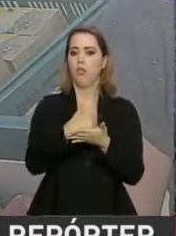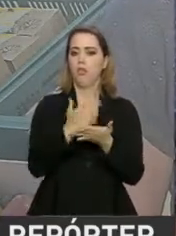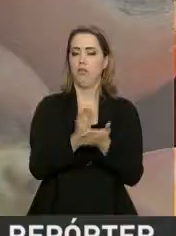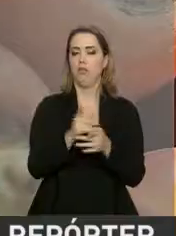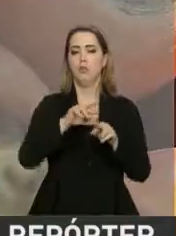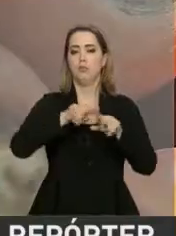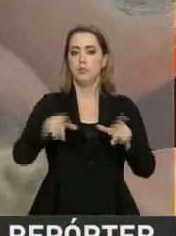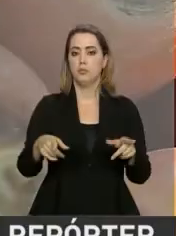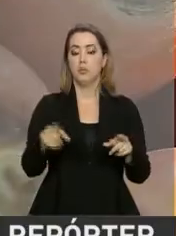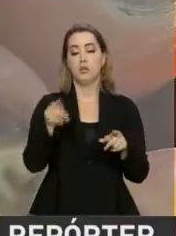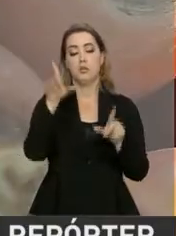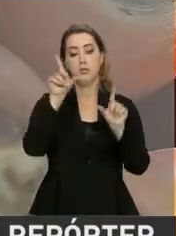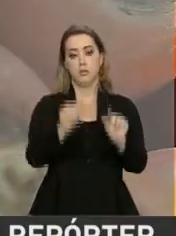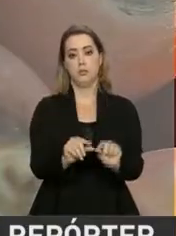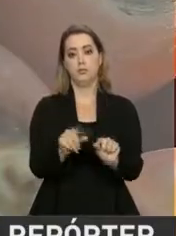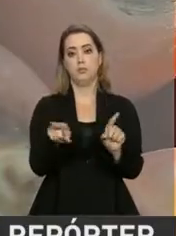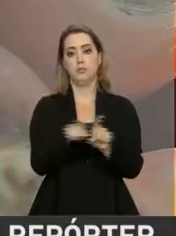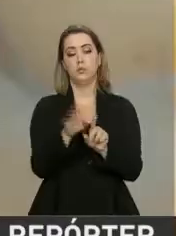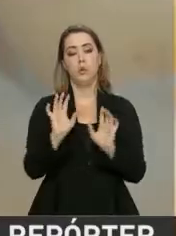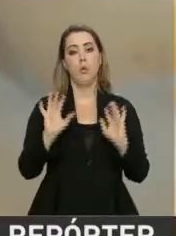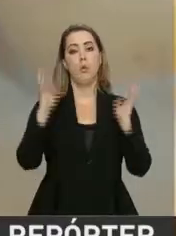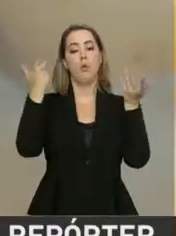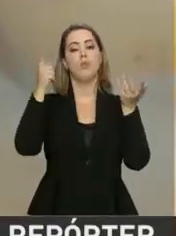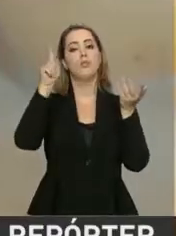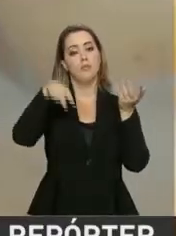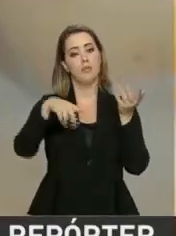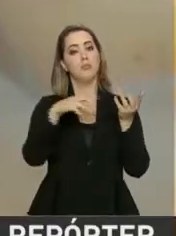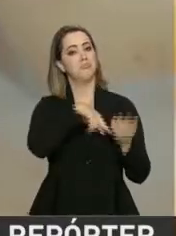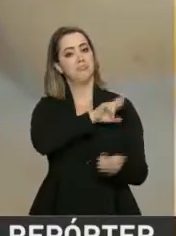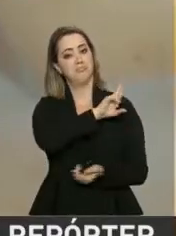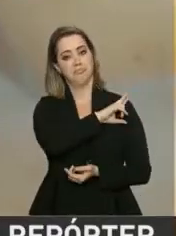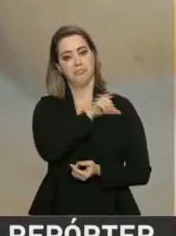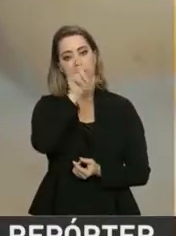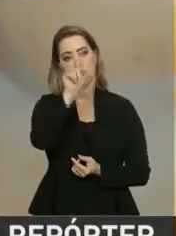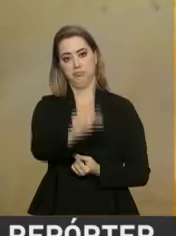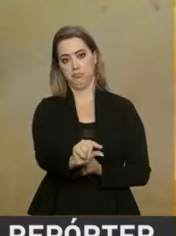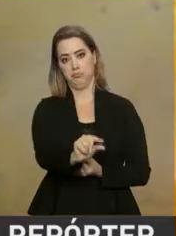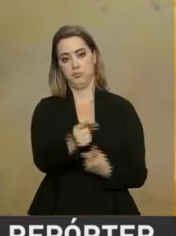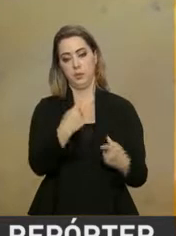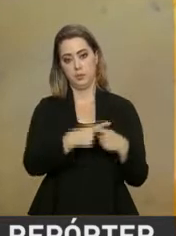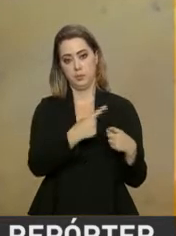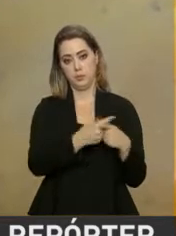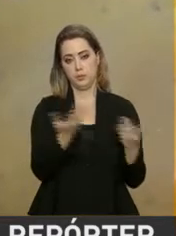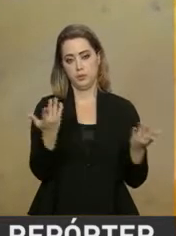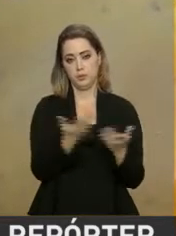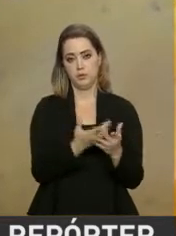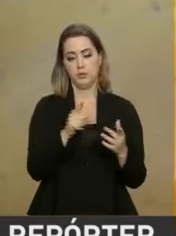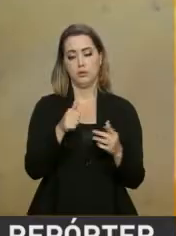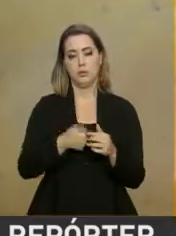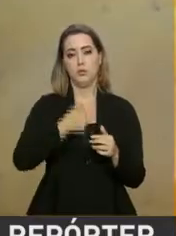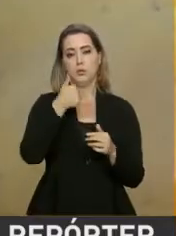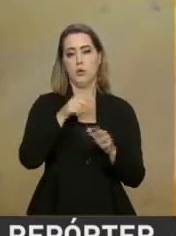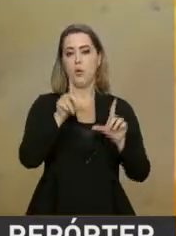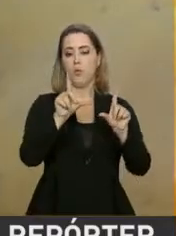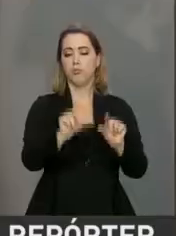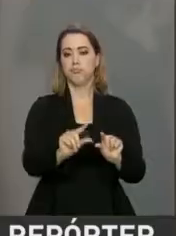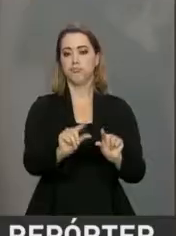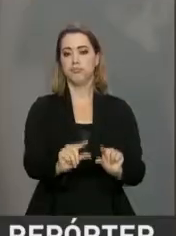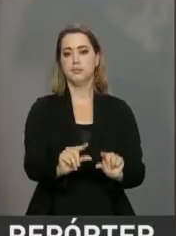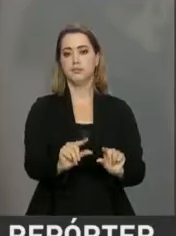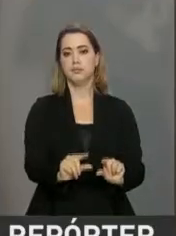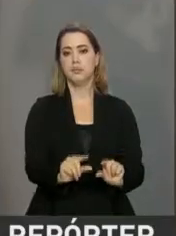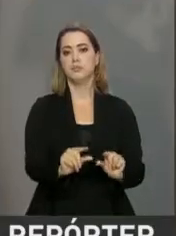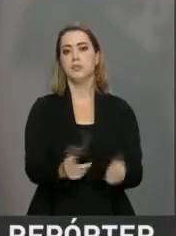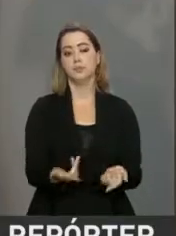nos preços o clima é o principal responsável pela melhora nos custos desses alimentos ea tendência é que os preços continuem caindo a